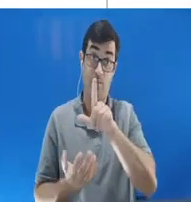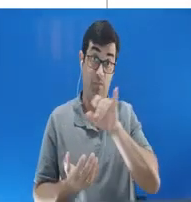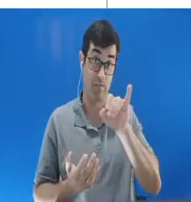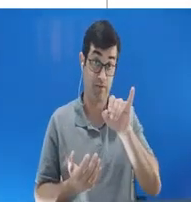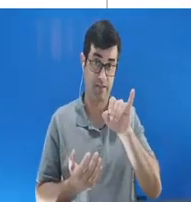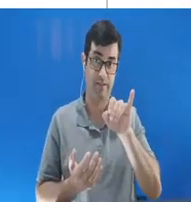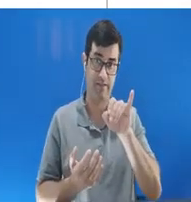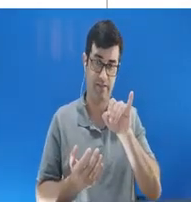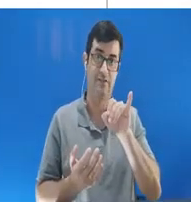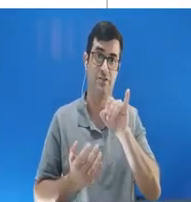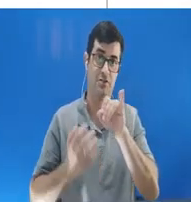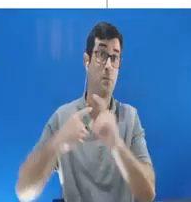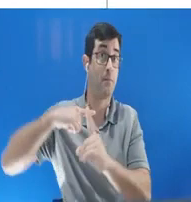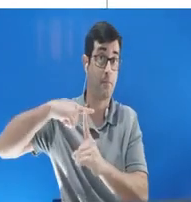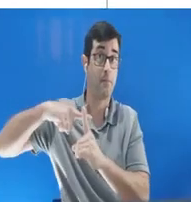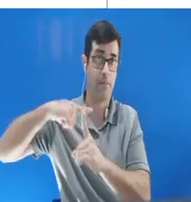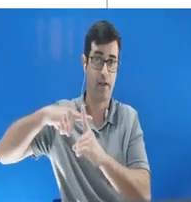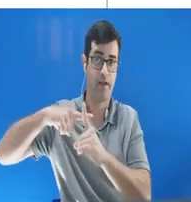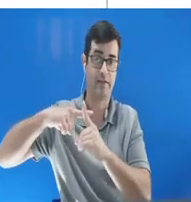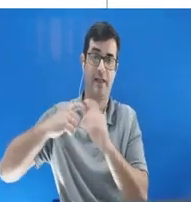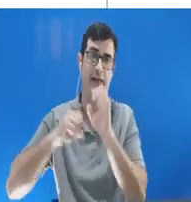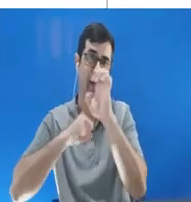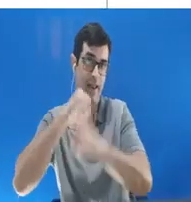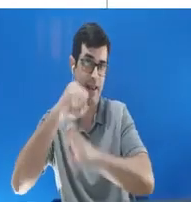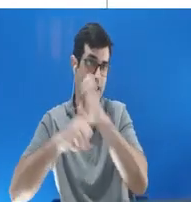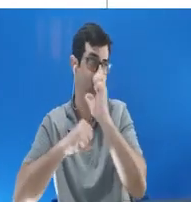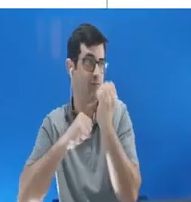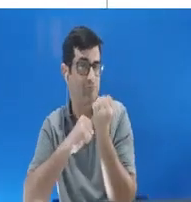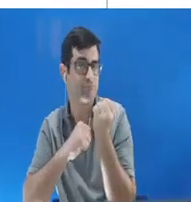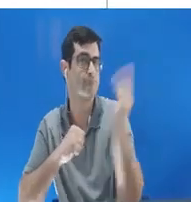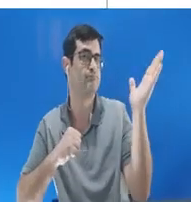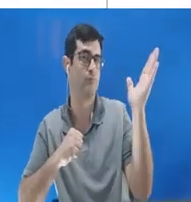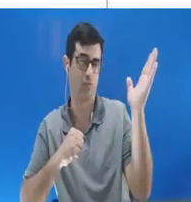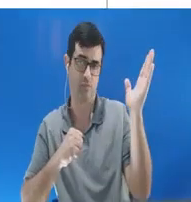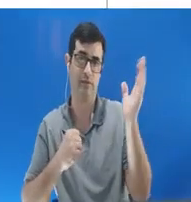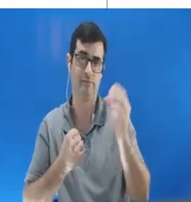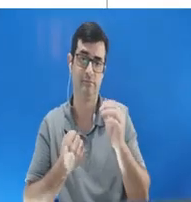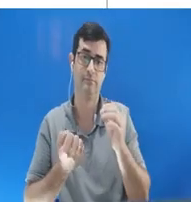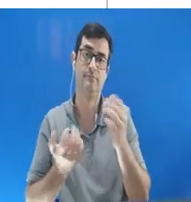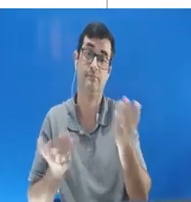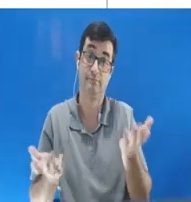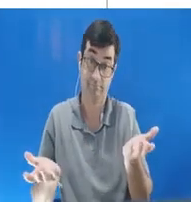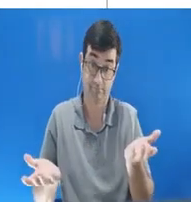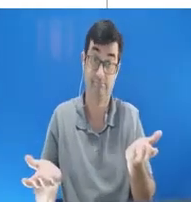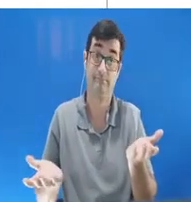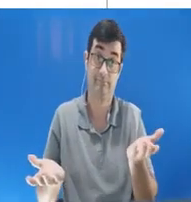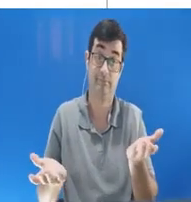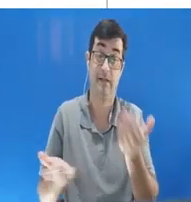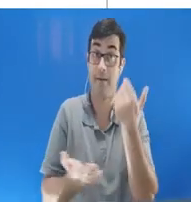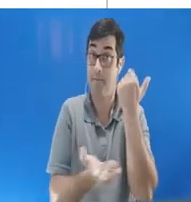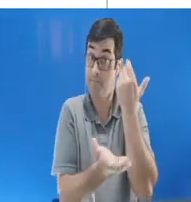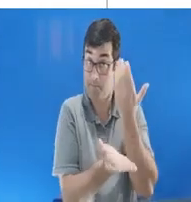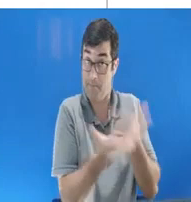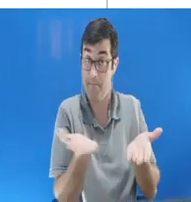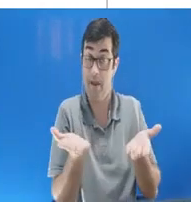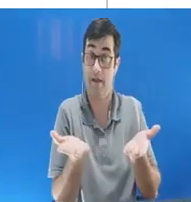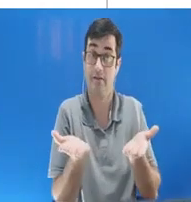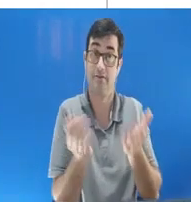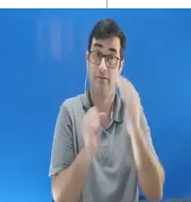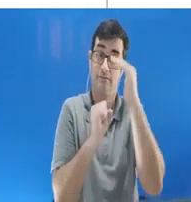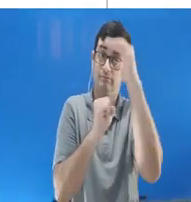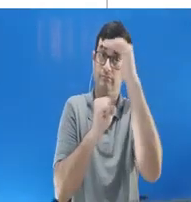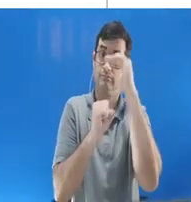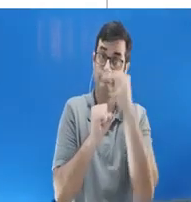o lítio forma o seu cátion, ou seja, quando ele doa esse elétron da eletrosfera, é óbvio que se ele perde